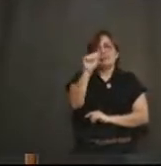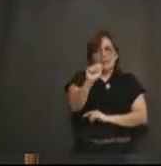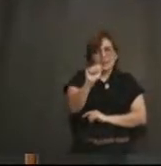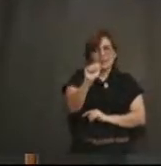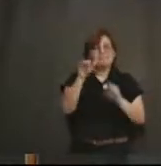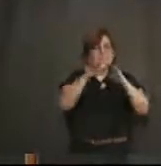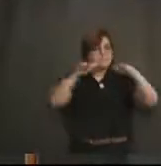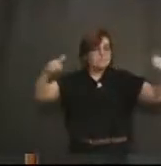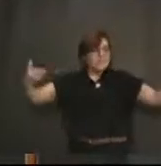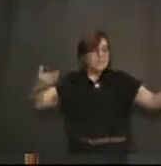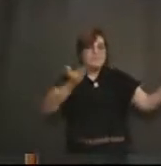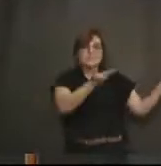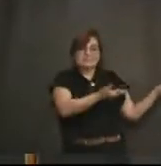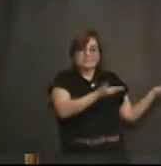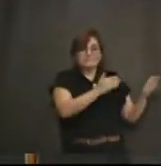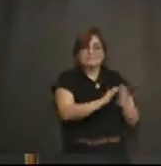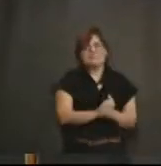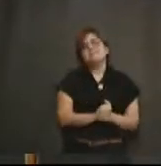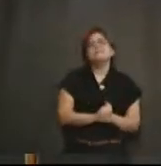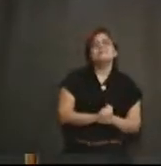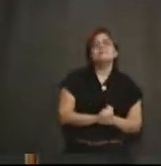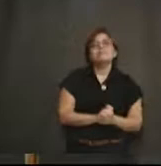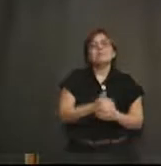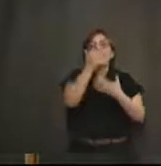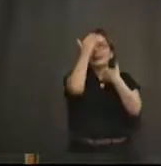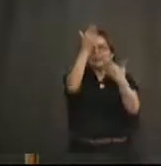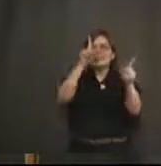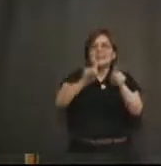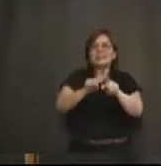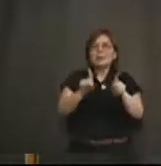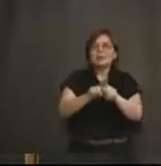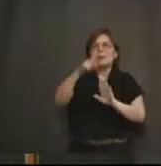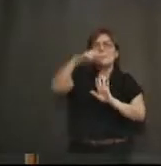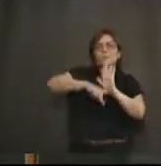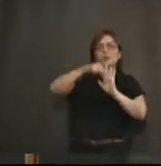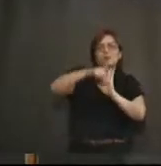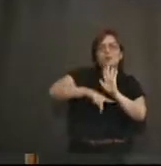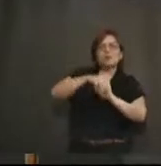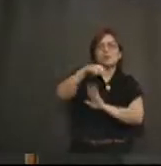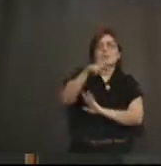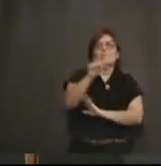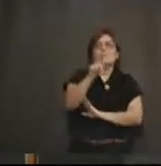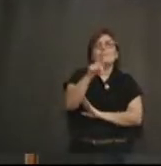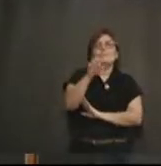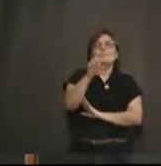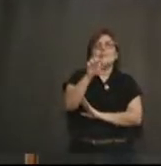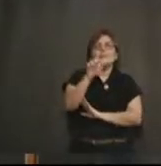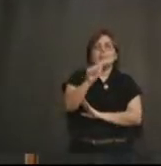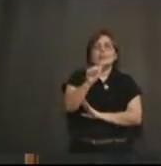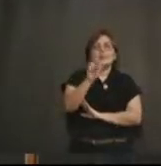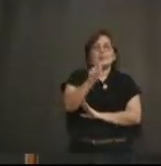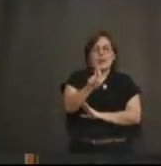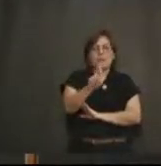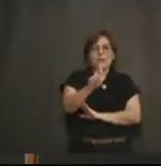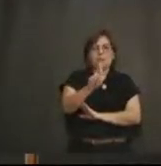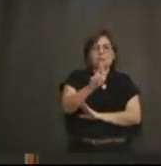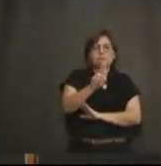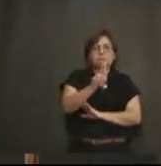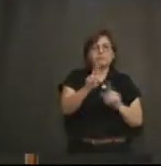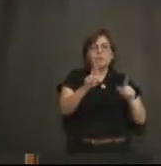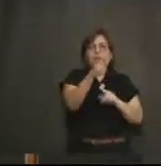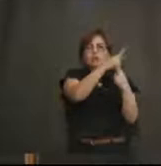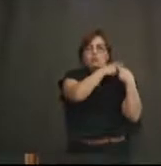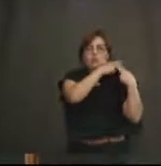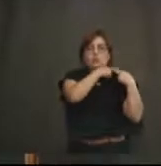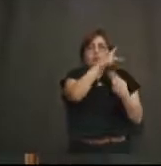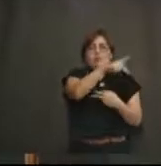mesa. Gostaria de agradecer ao projeto Matear, no nome dos professores Cristina Lúcia